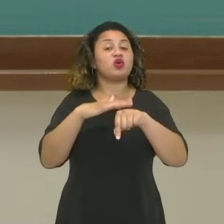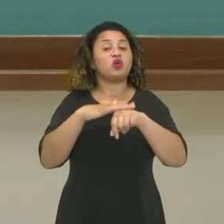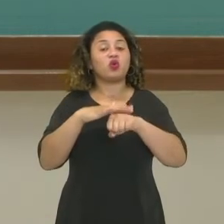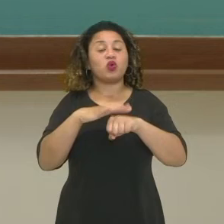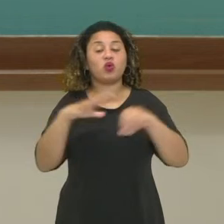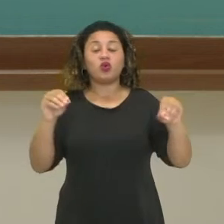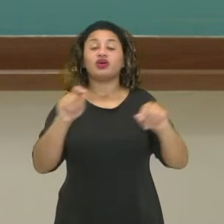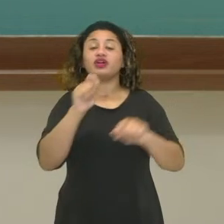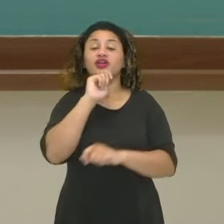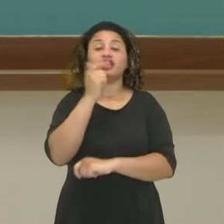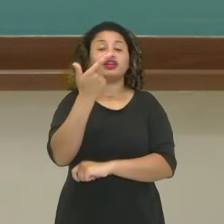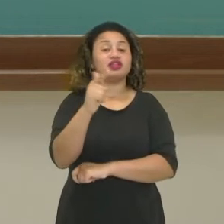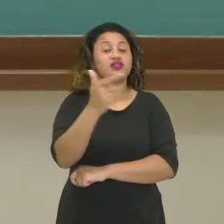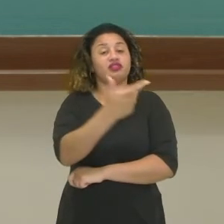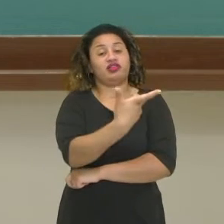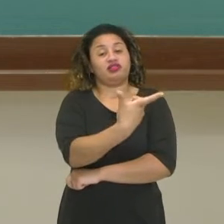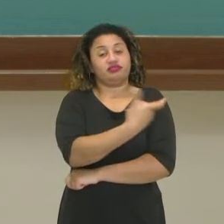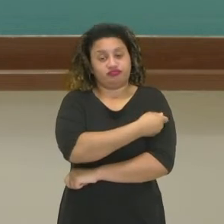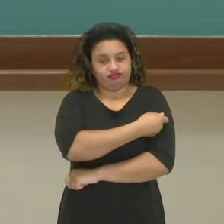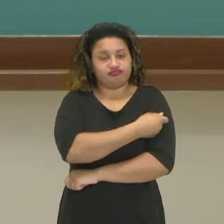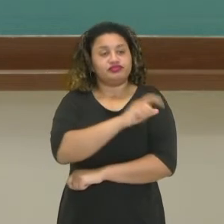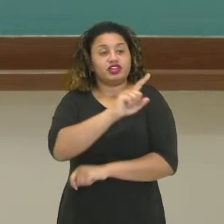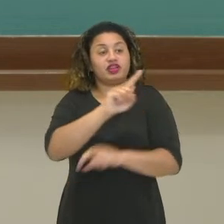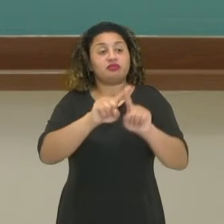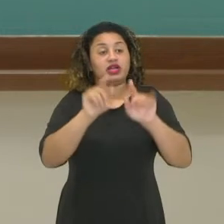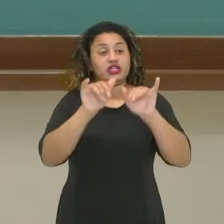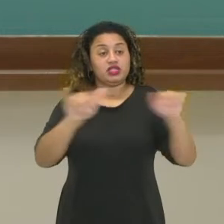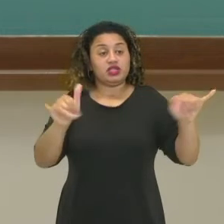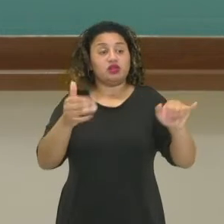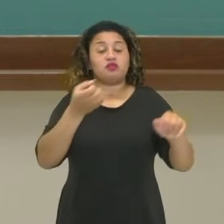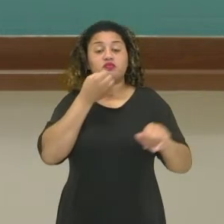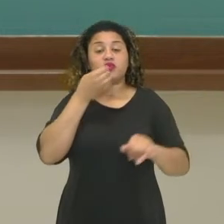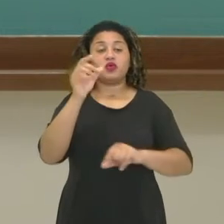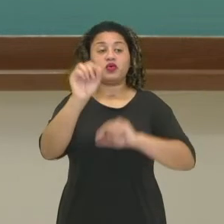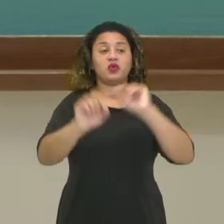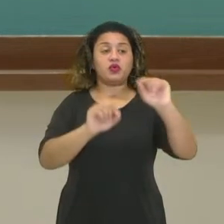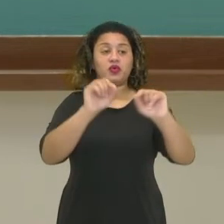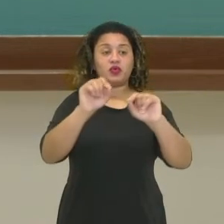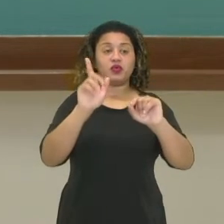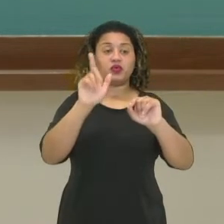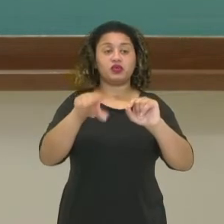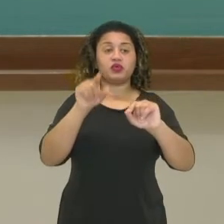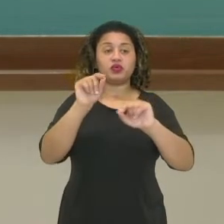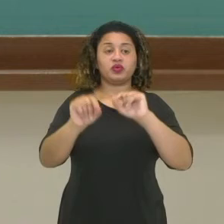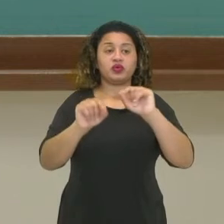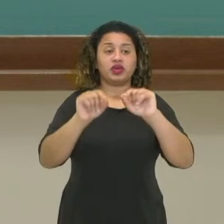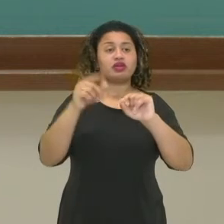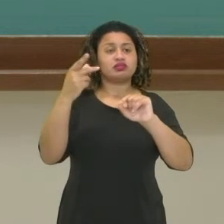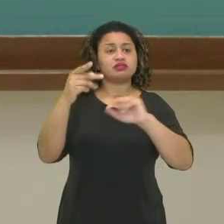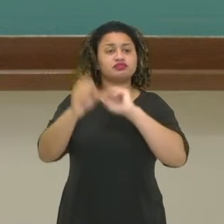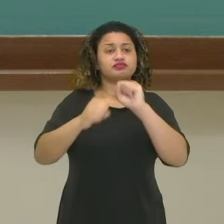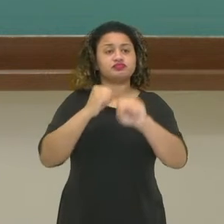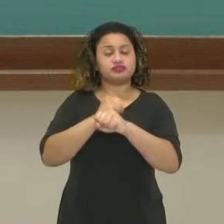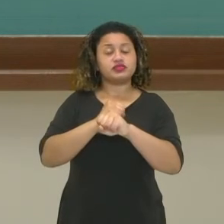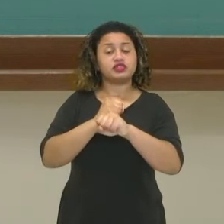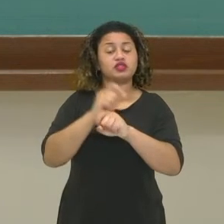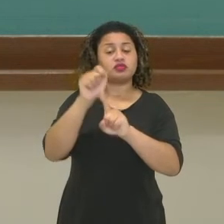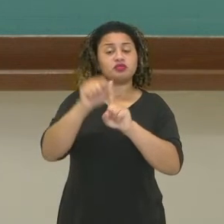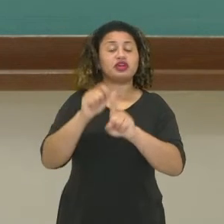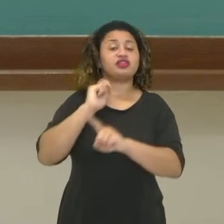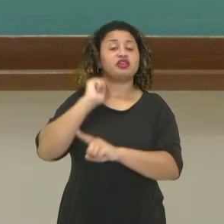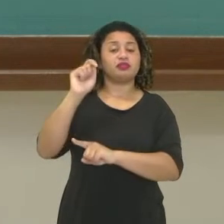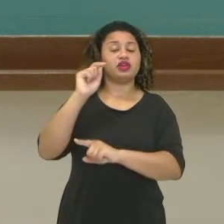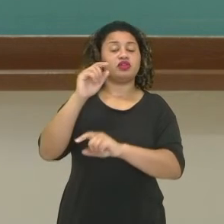não existe vacina. Mas olhe, uma notícia boa aqui, uma notícia desse ano, né? Abril desse